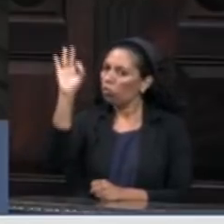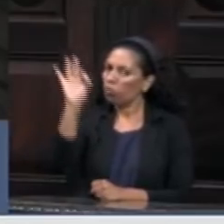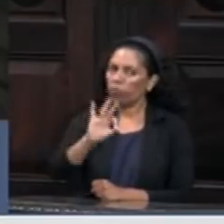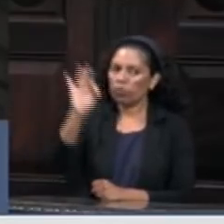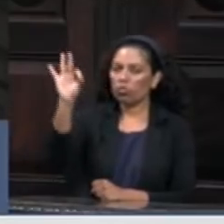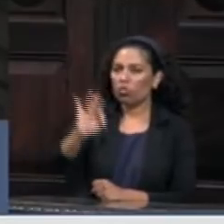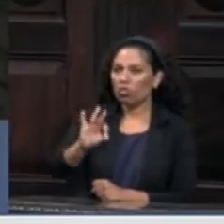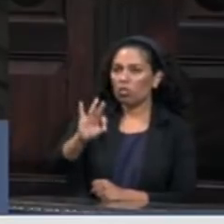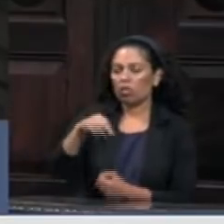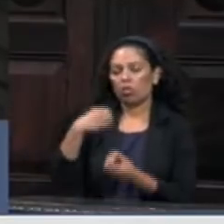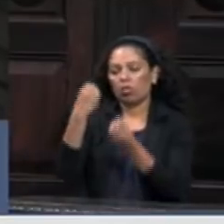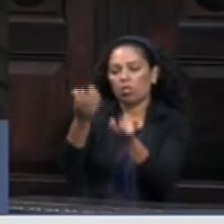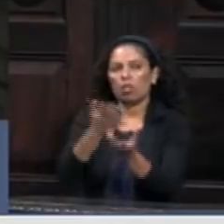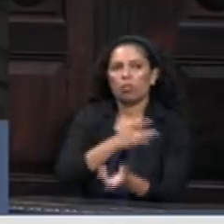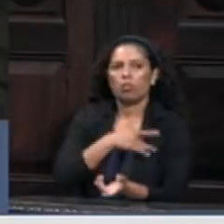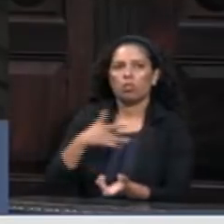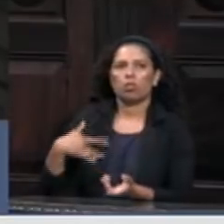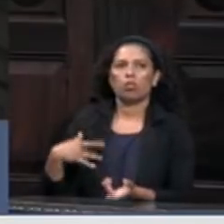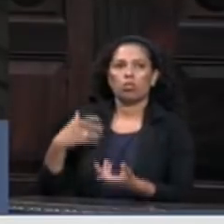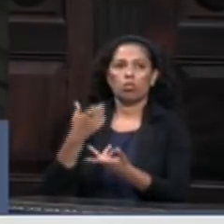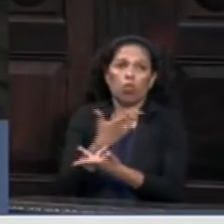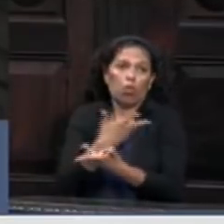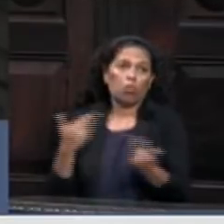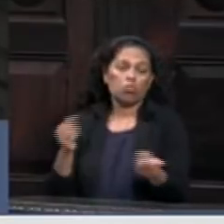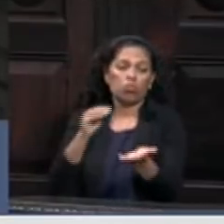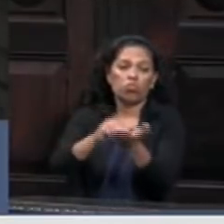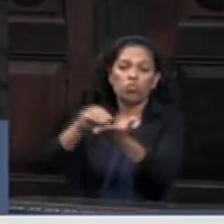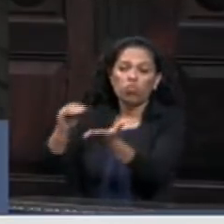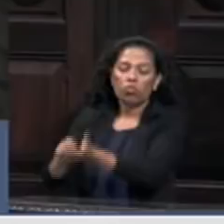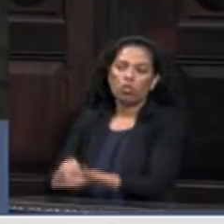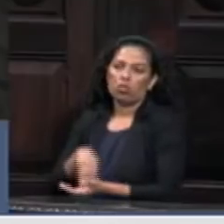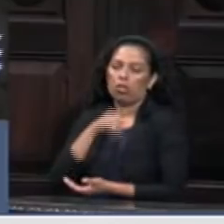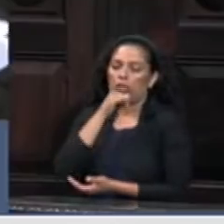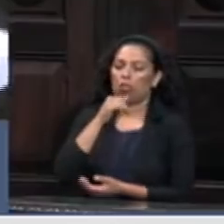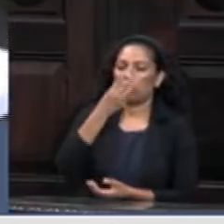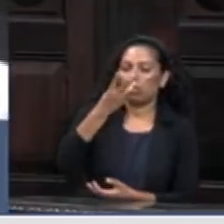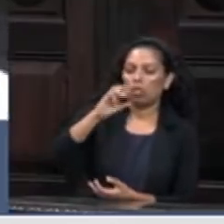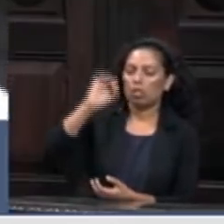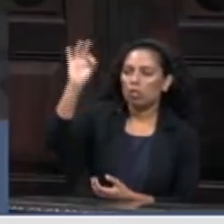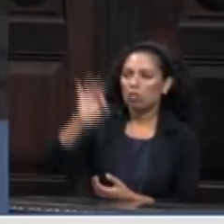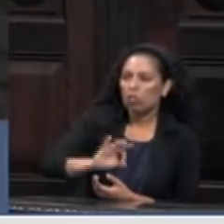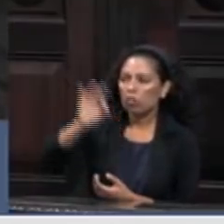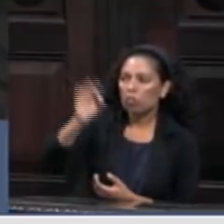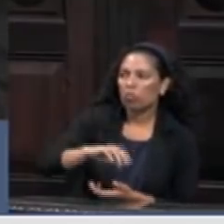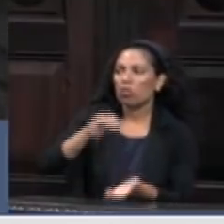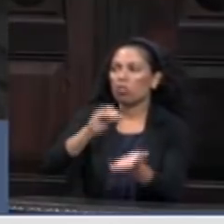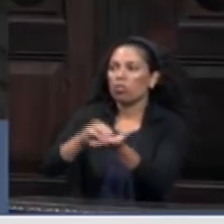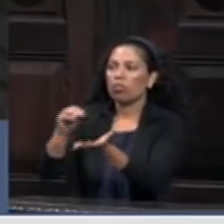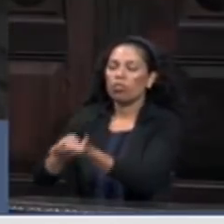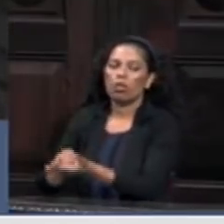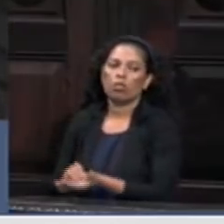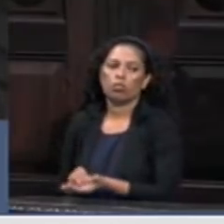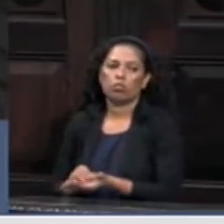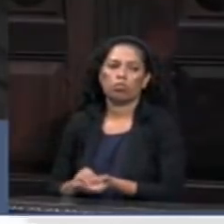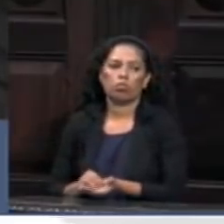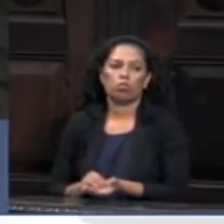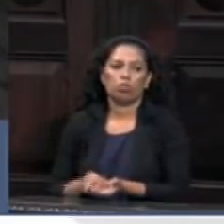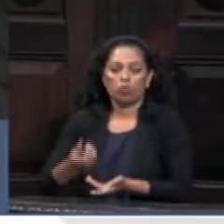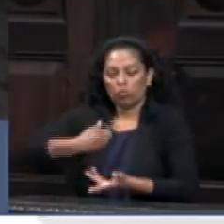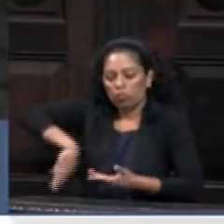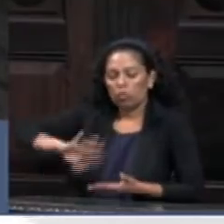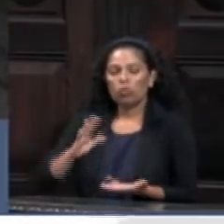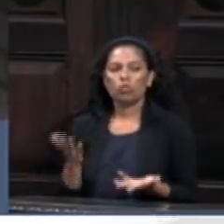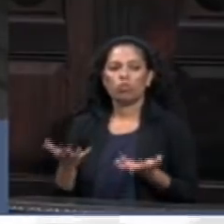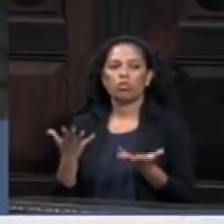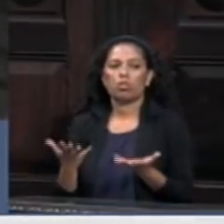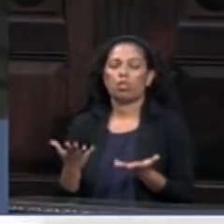ser 12%. Então ainda falta 30% do orçamento quando chega no final de outubro. O que a gente quer fazer, senhor